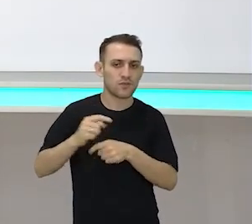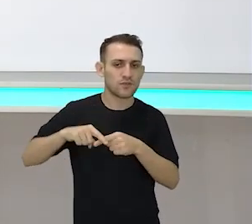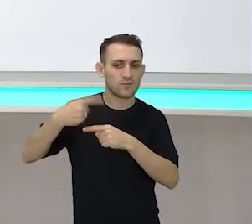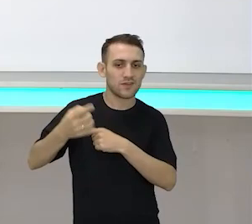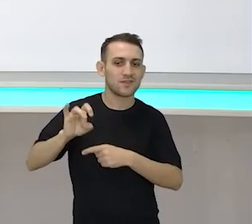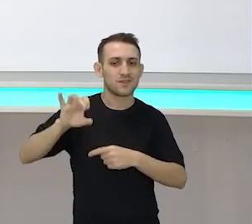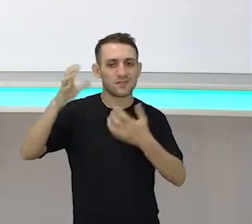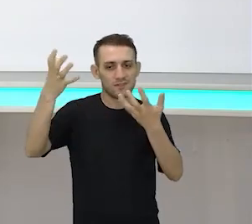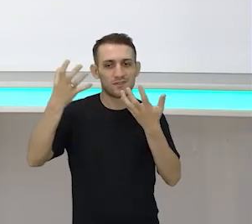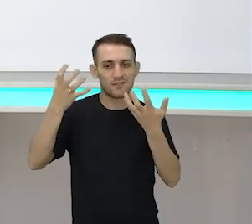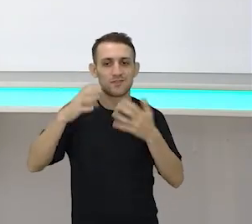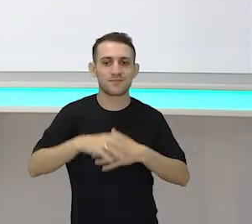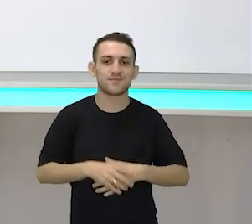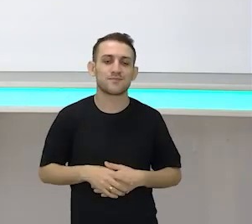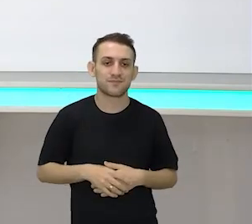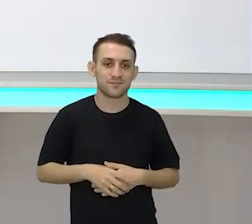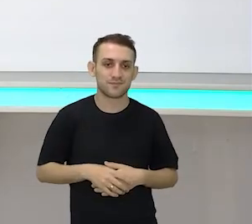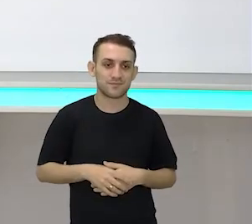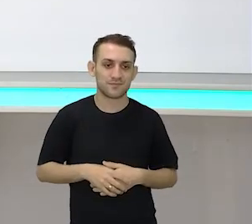Deus quiser.